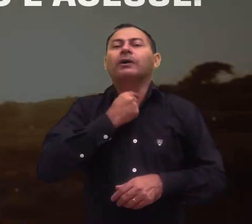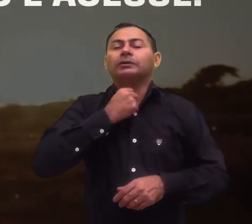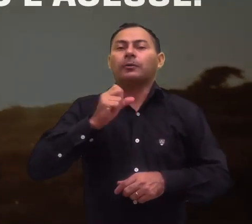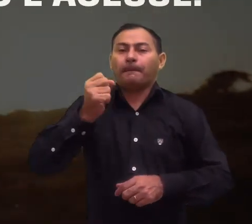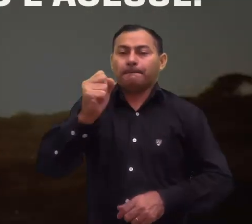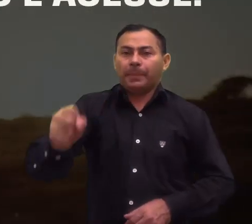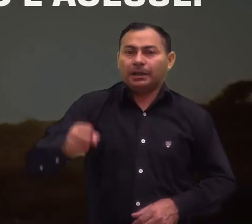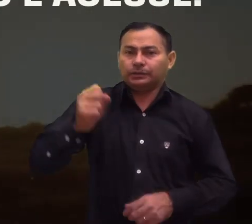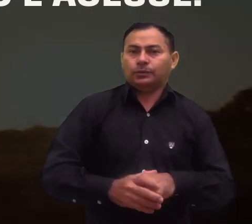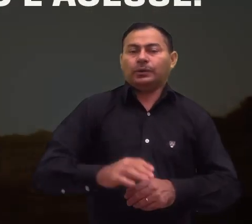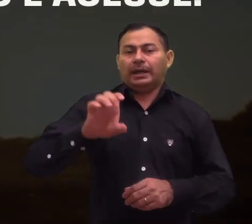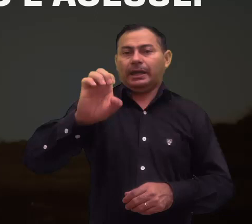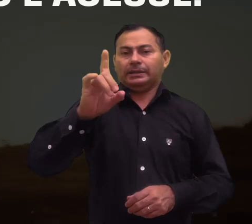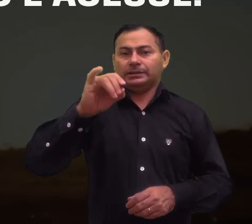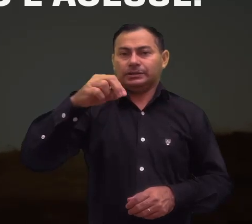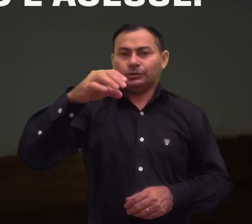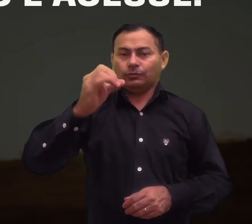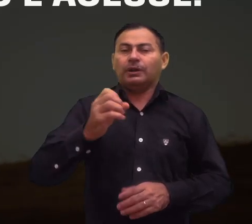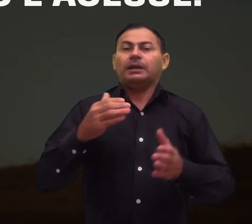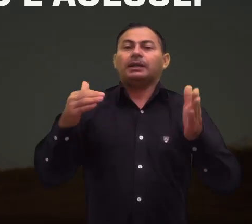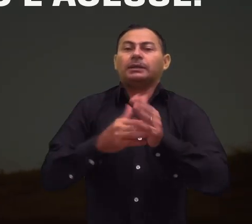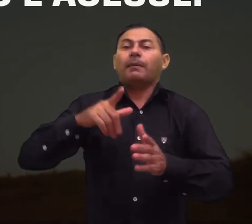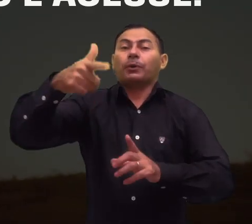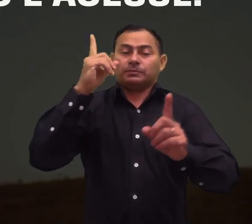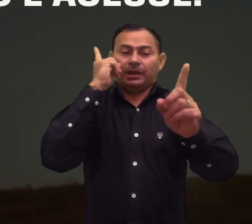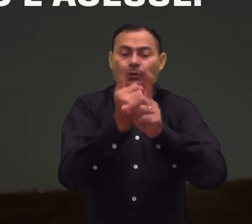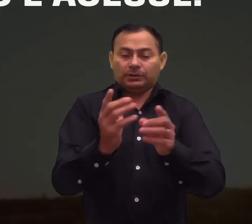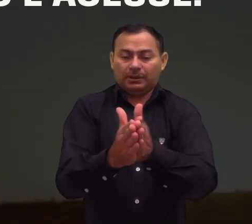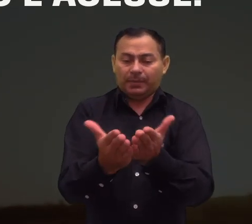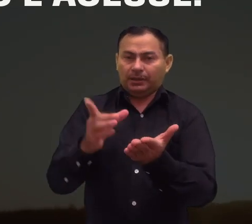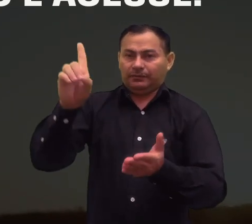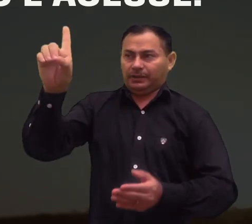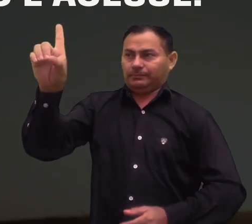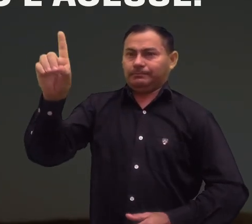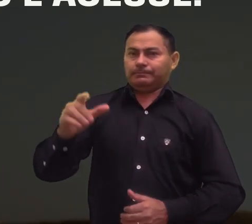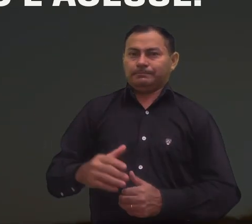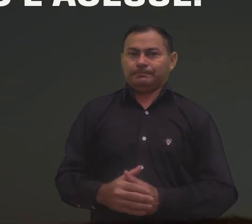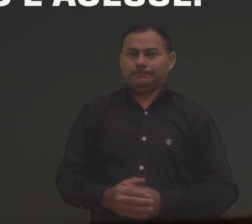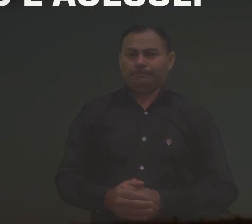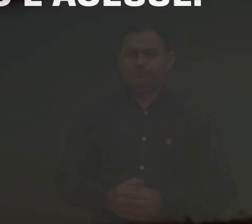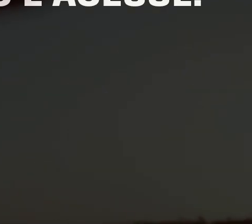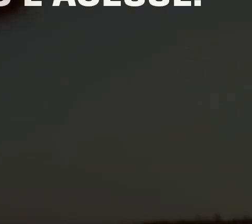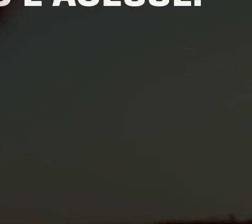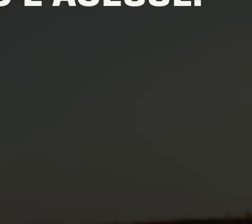na voz do pastor Edson Bruno. Até o nosso próximo encontro com a palavra.